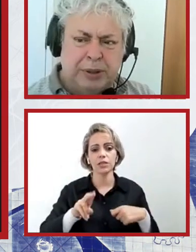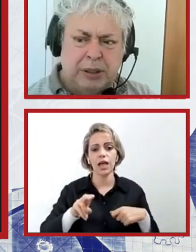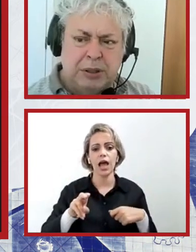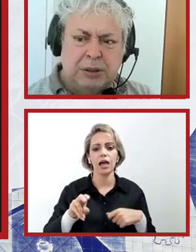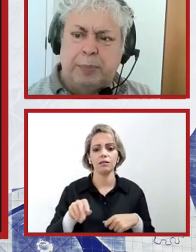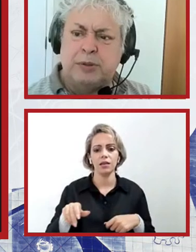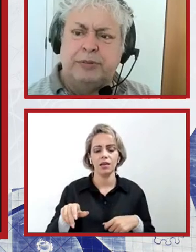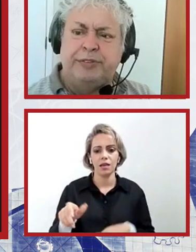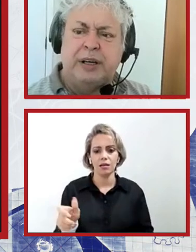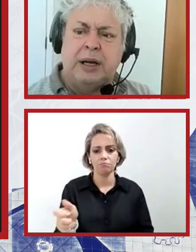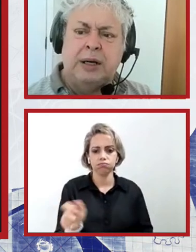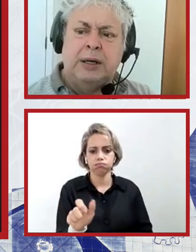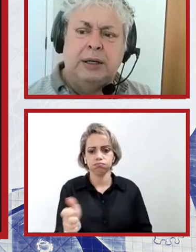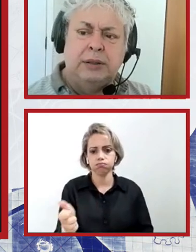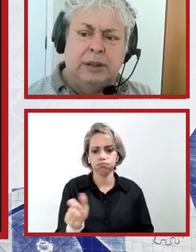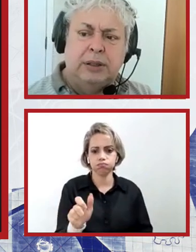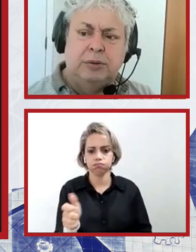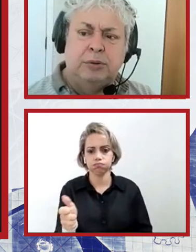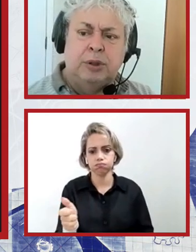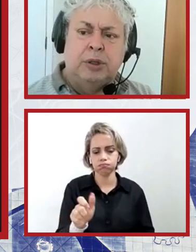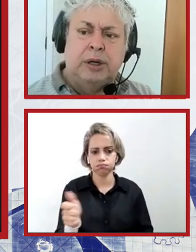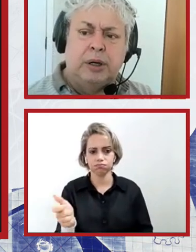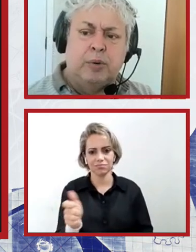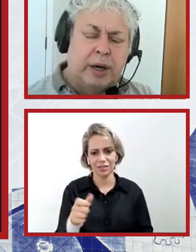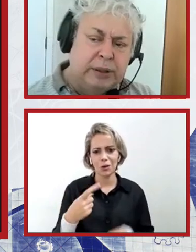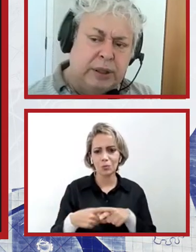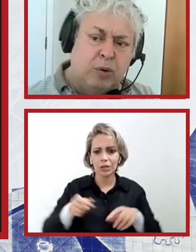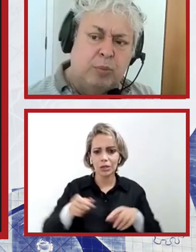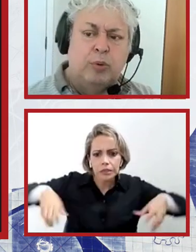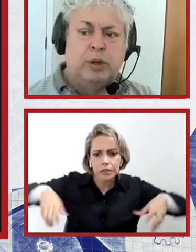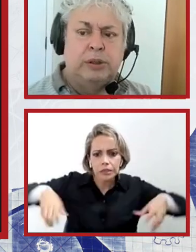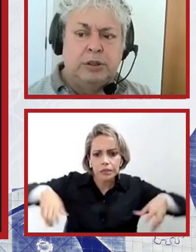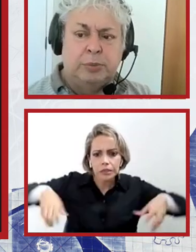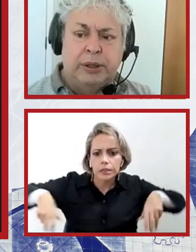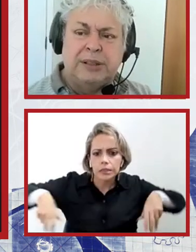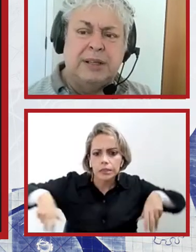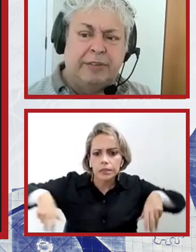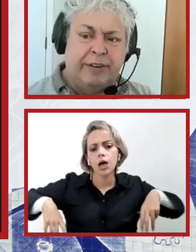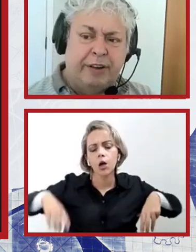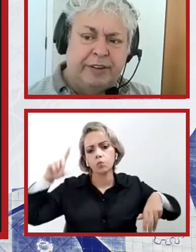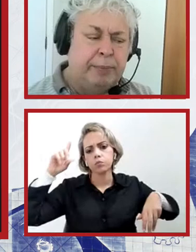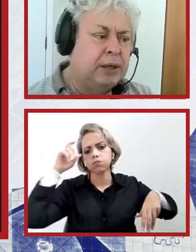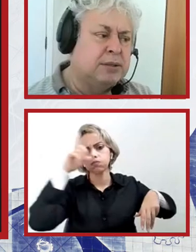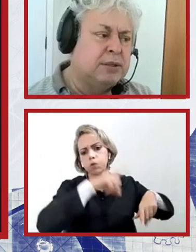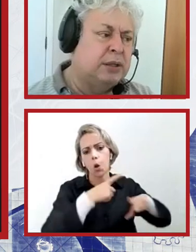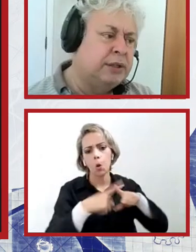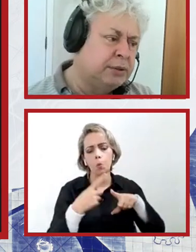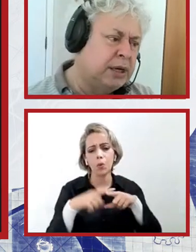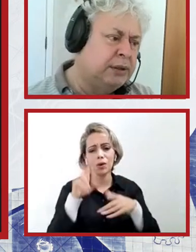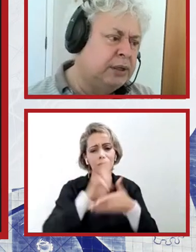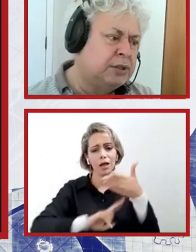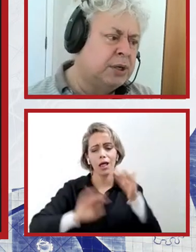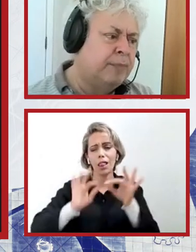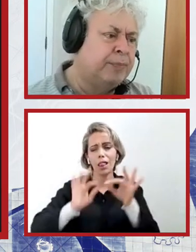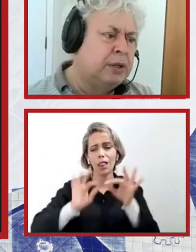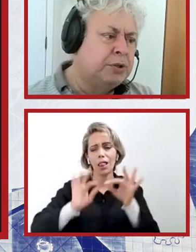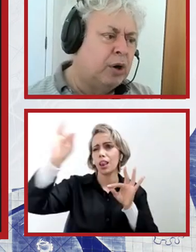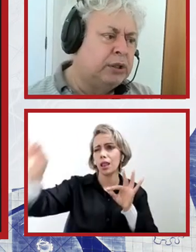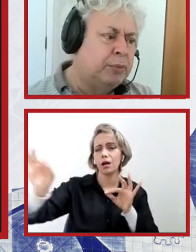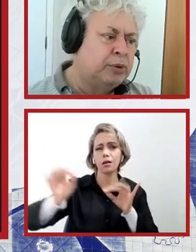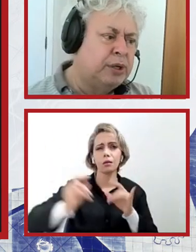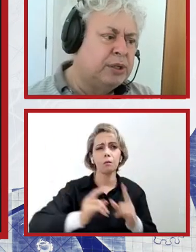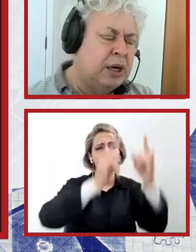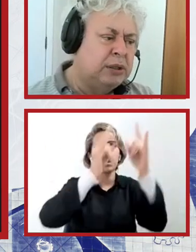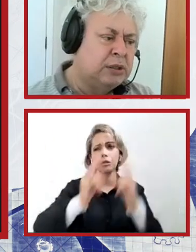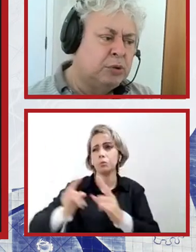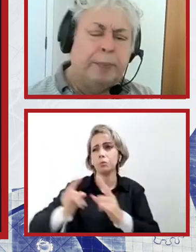é sempre muito grande, então a pessoa ficar andando com a cadeira comum, andando de muletas, ela vai ficar bem cansada. E as cadeiras